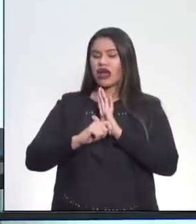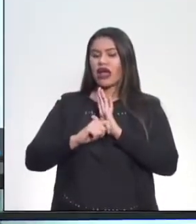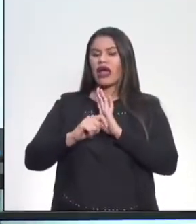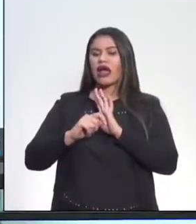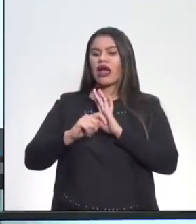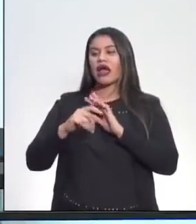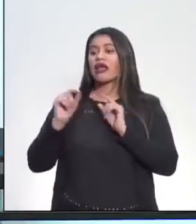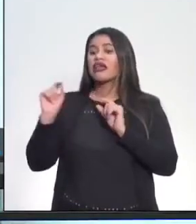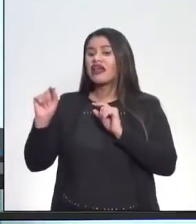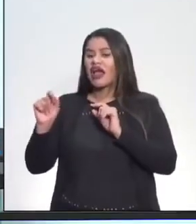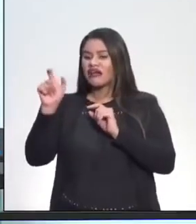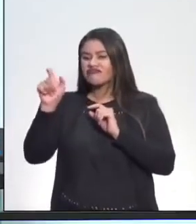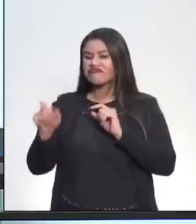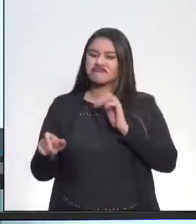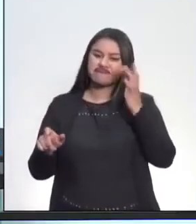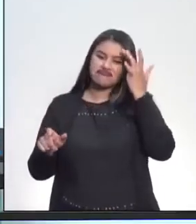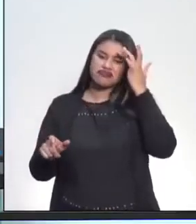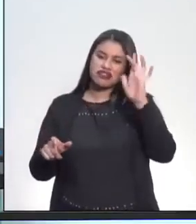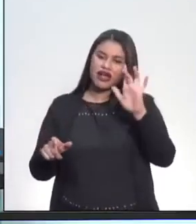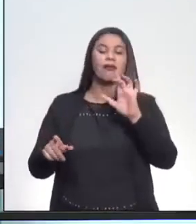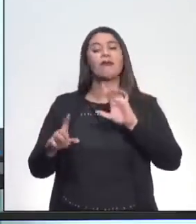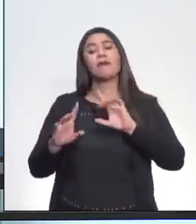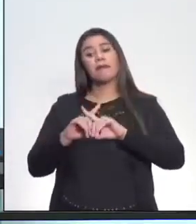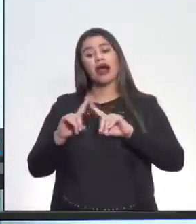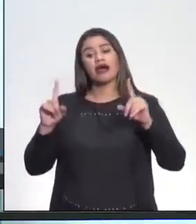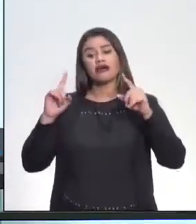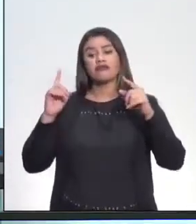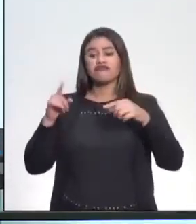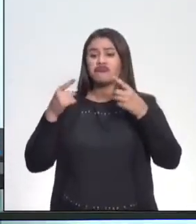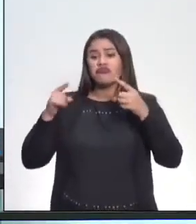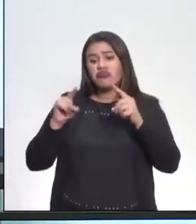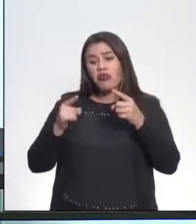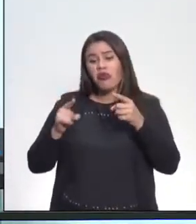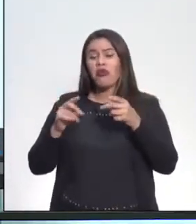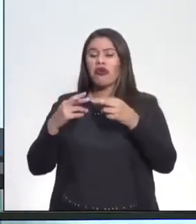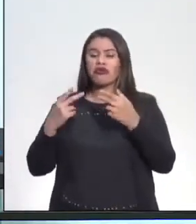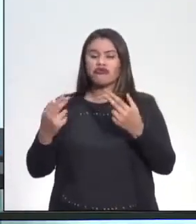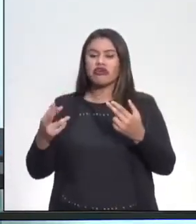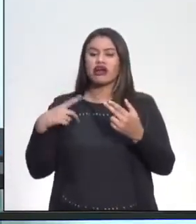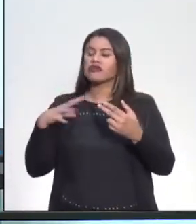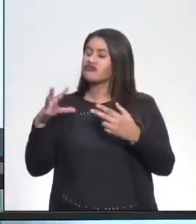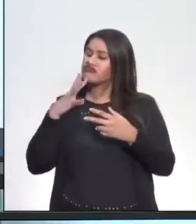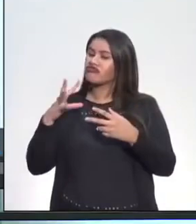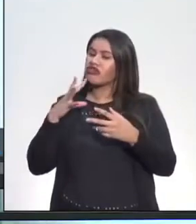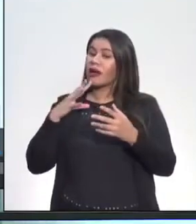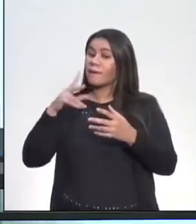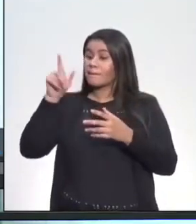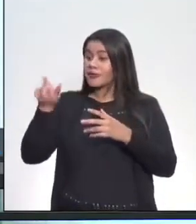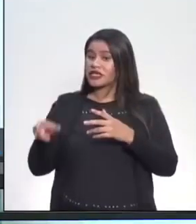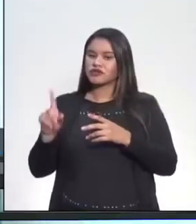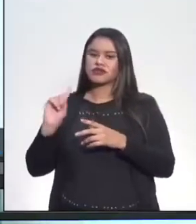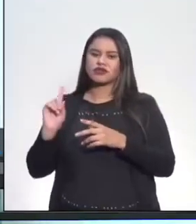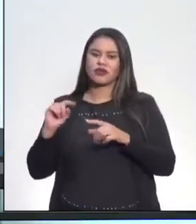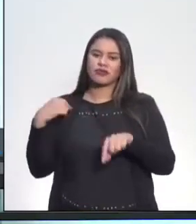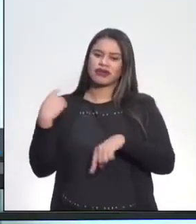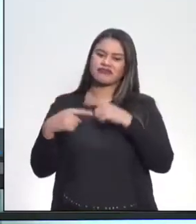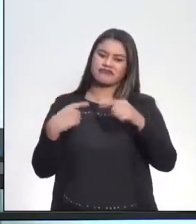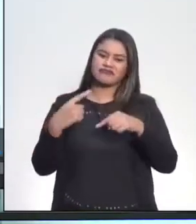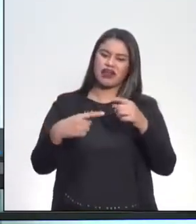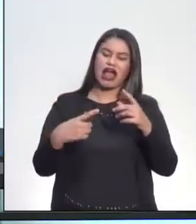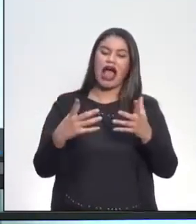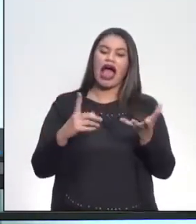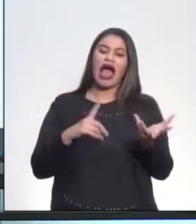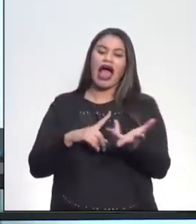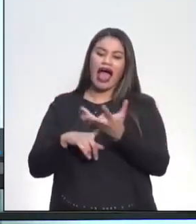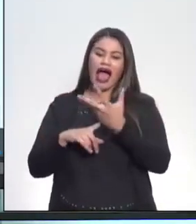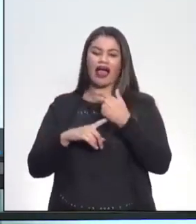ninar. Né? Aí você tem a questão das gerações. Tá? Ou seja, a arte, ou esta forma de